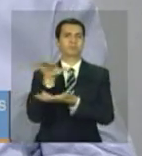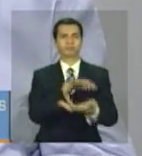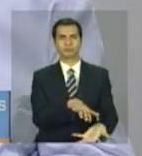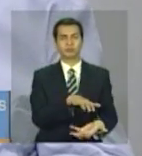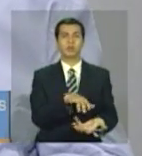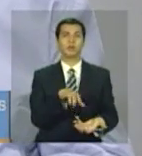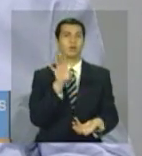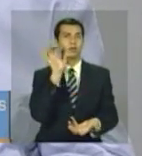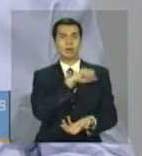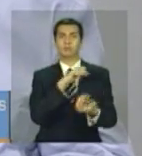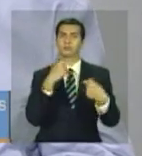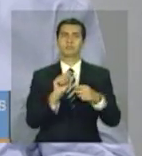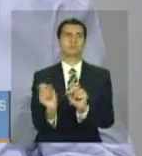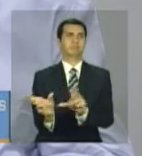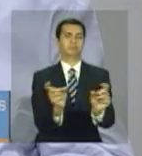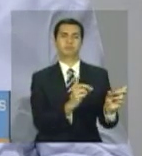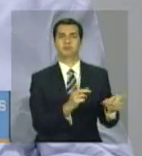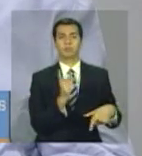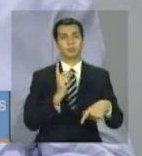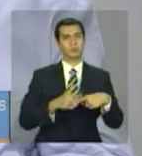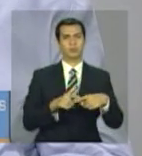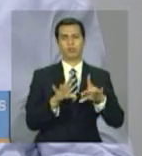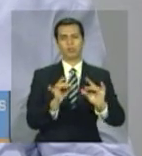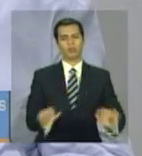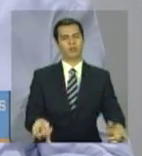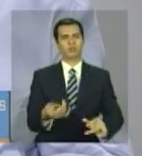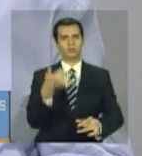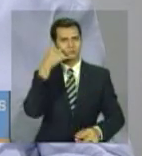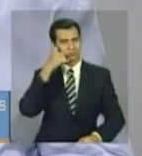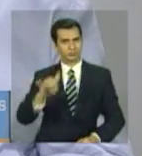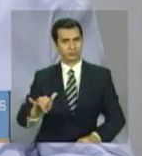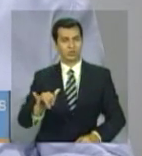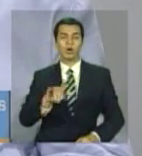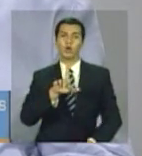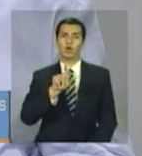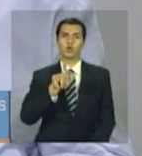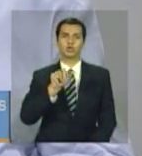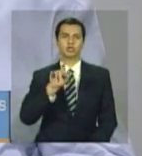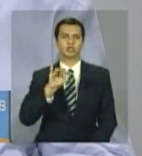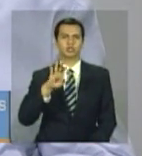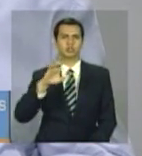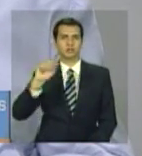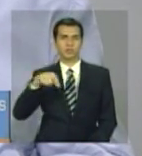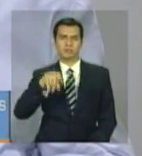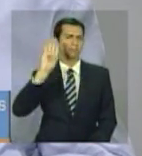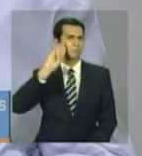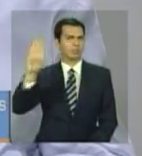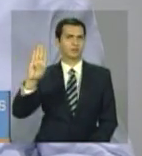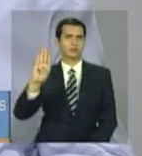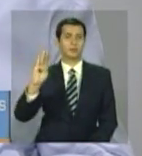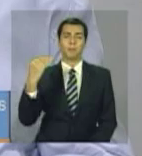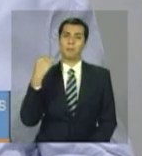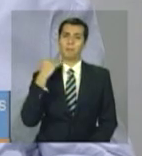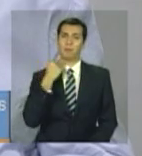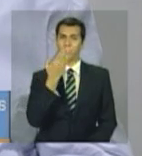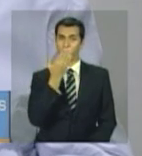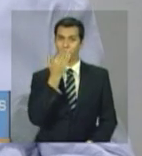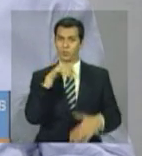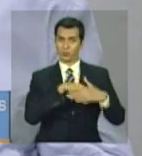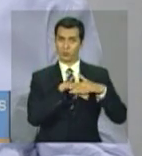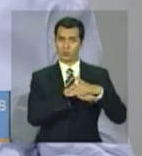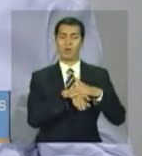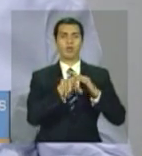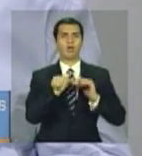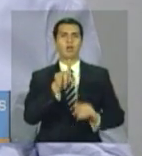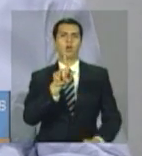receber uma grande oferta, então você tem que estar sempre a logística sendo, é o principal de um banco de alimento, por exemplo, é a logística. É a logística o